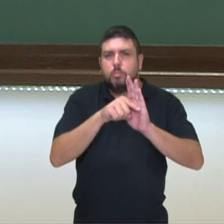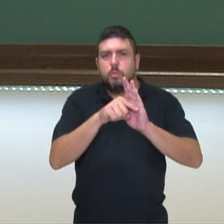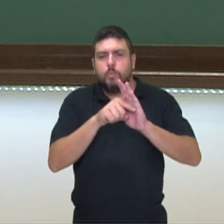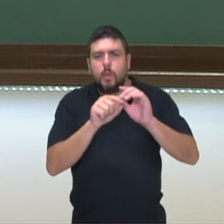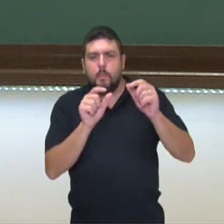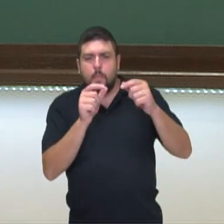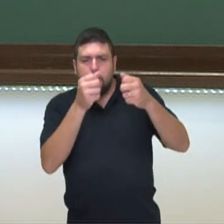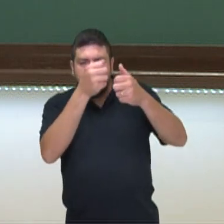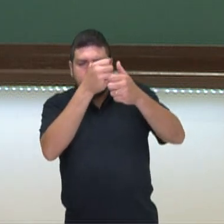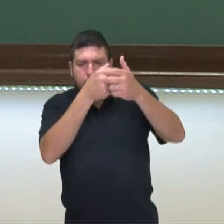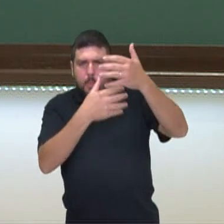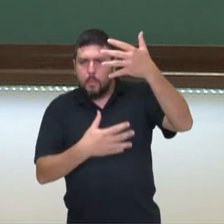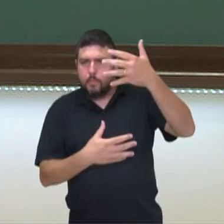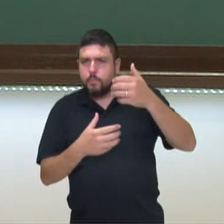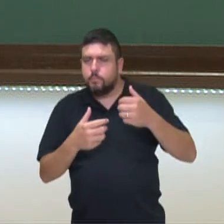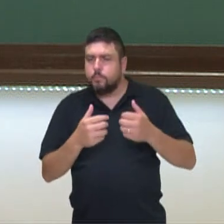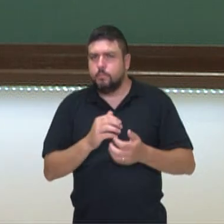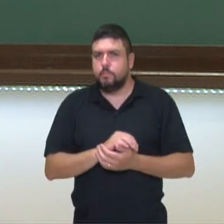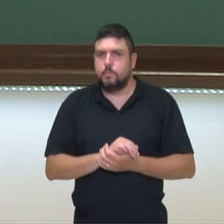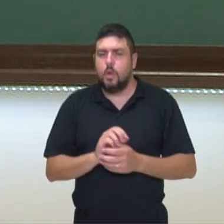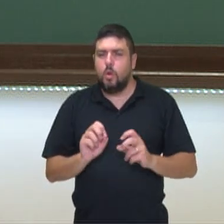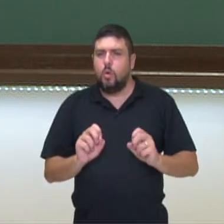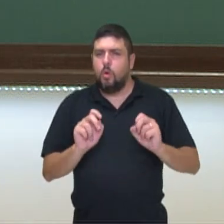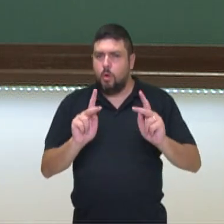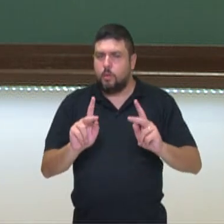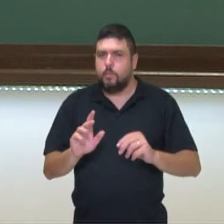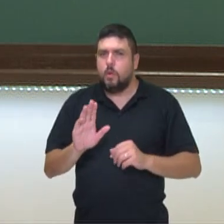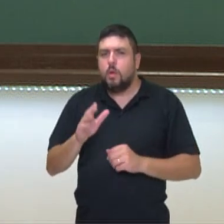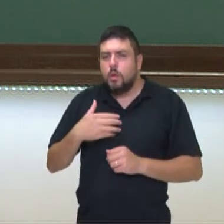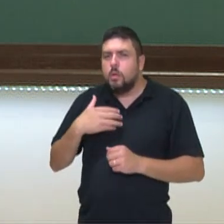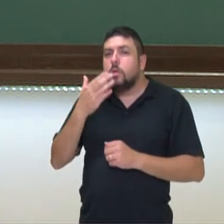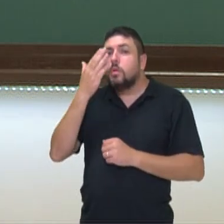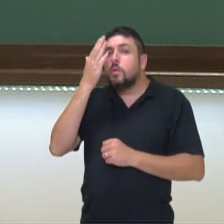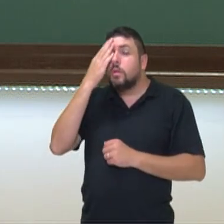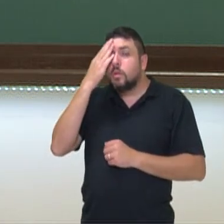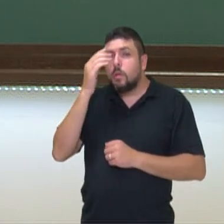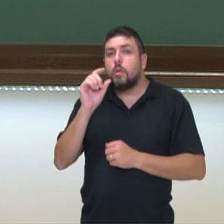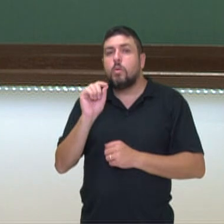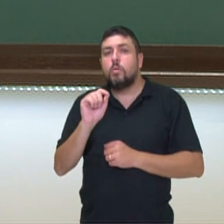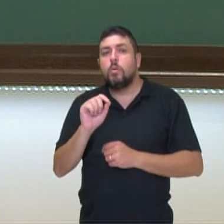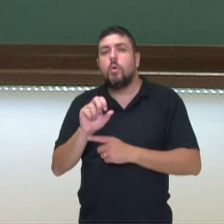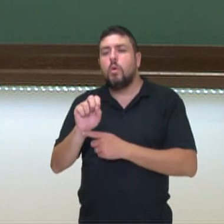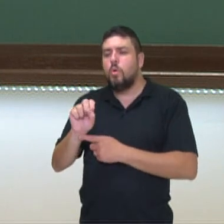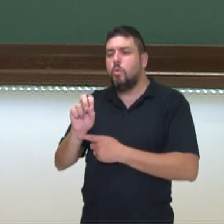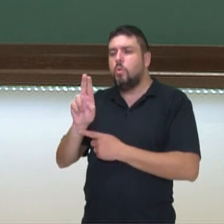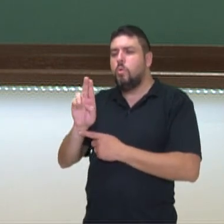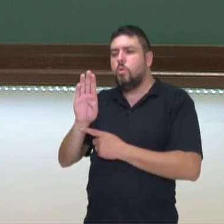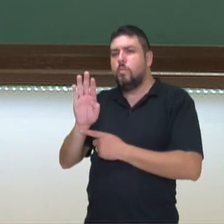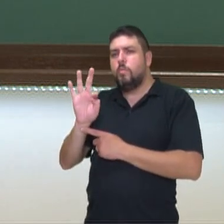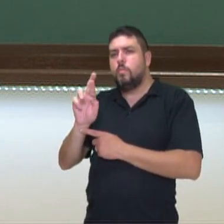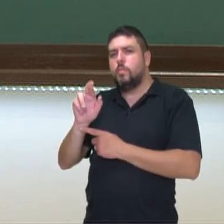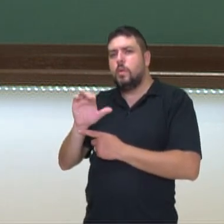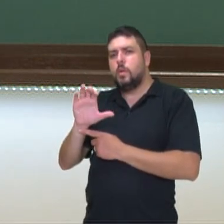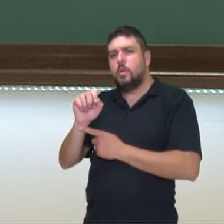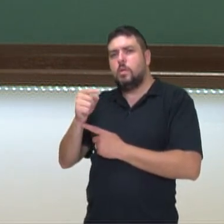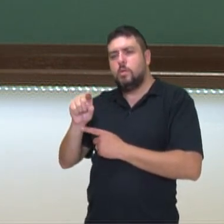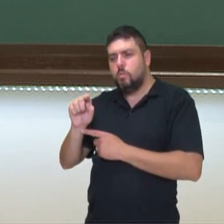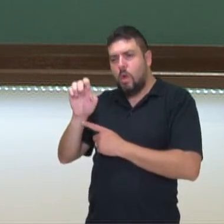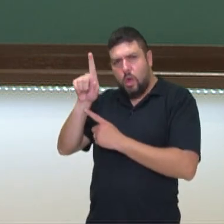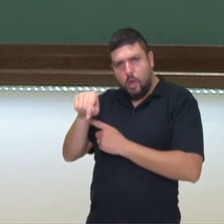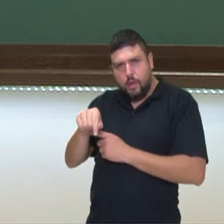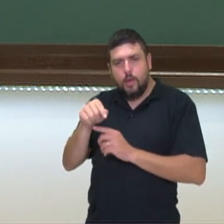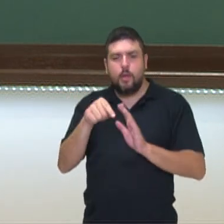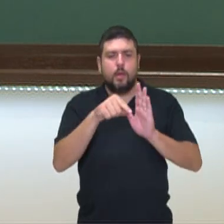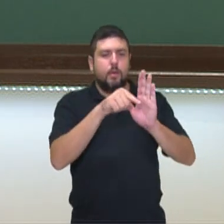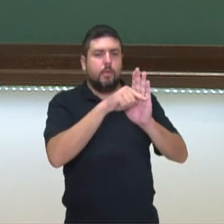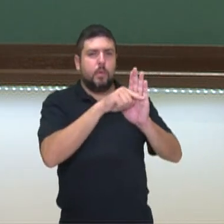Bom, a gente sabe que a subtração é a nossa continha de menos, certo? Mas vamos ver o que está dizendo ali,